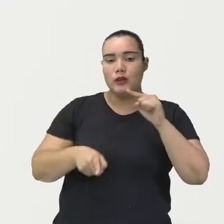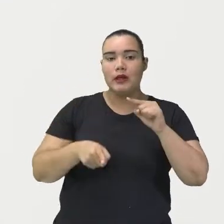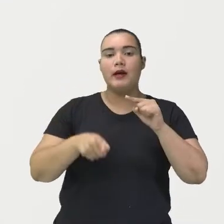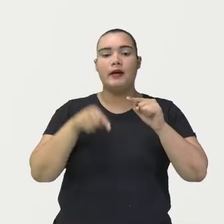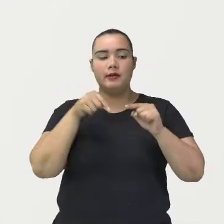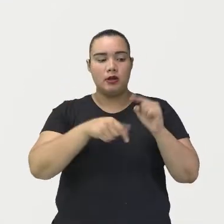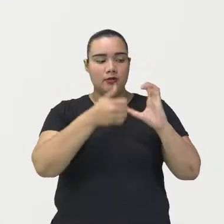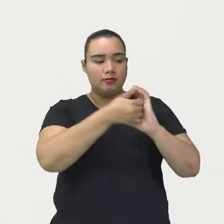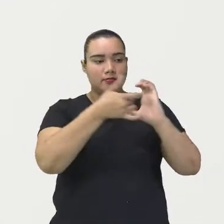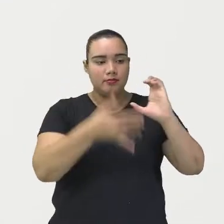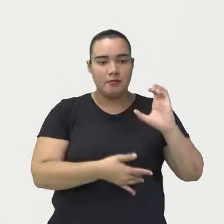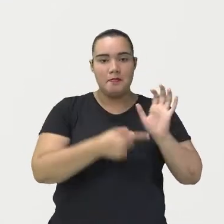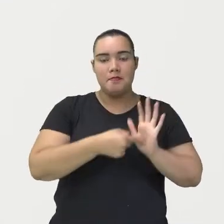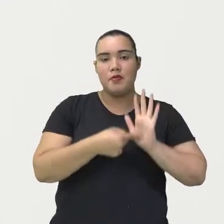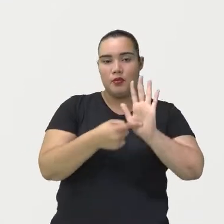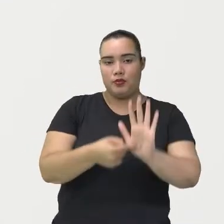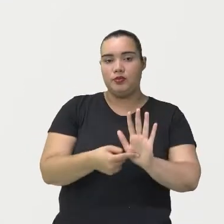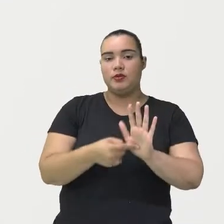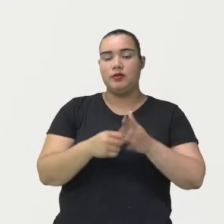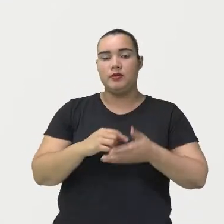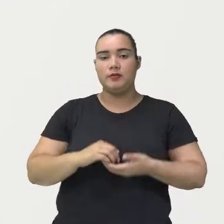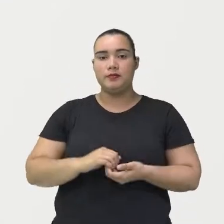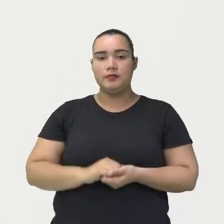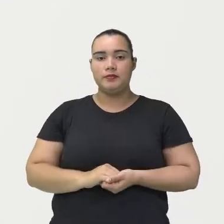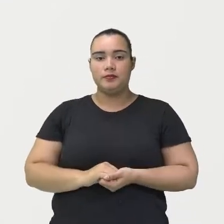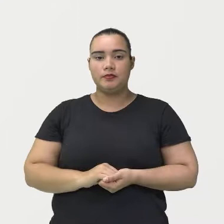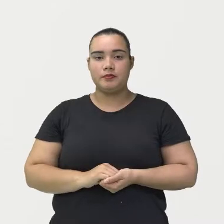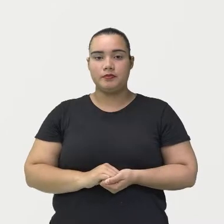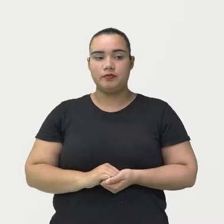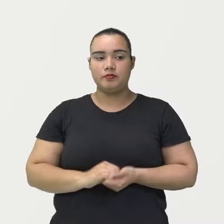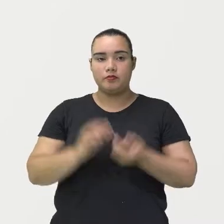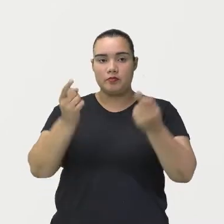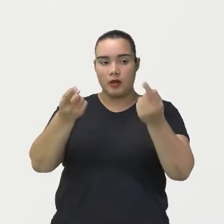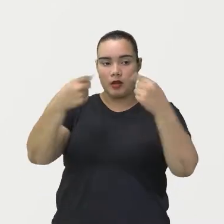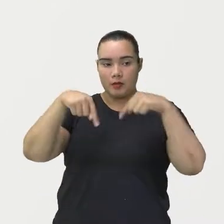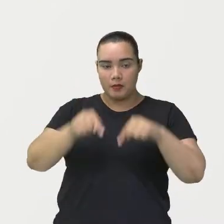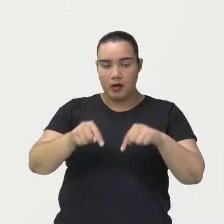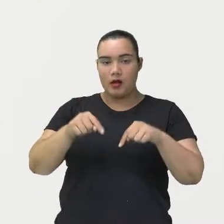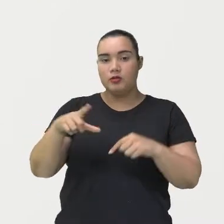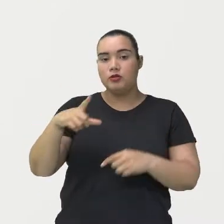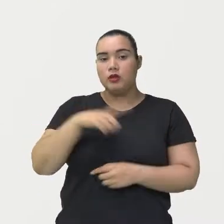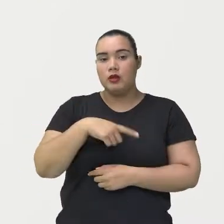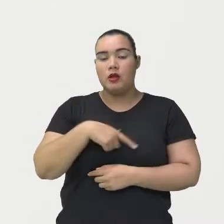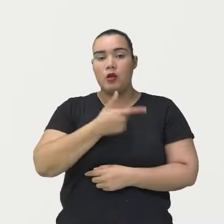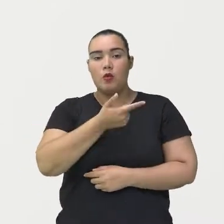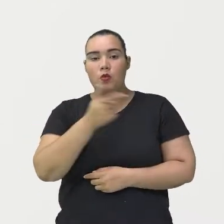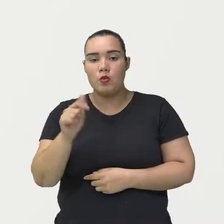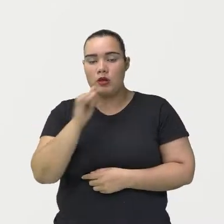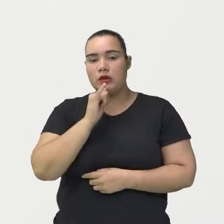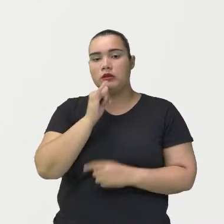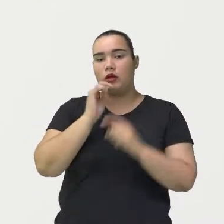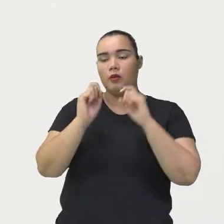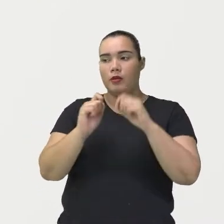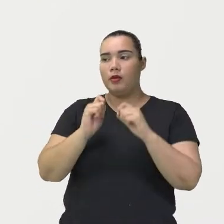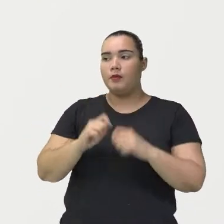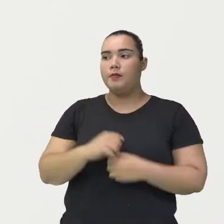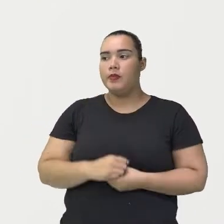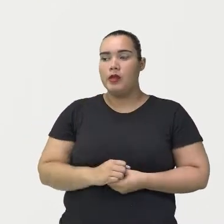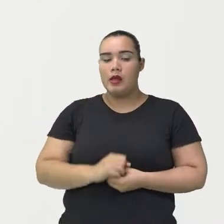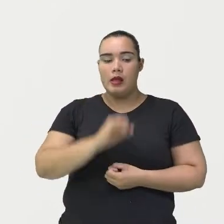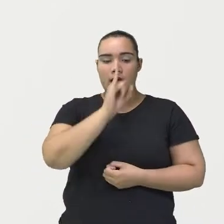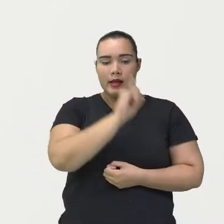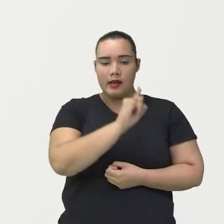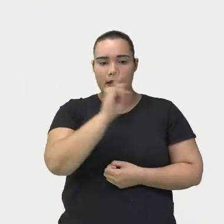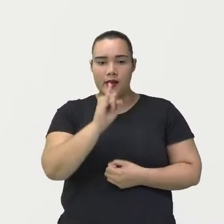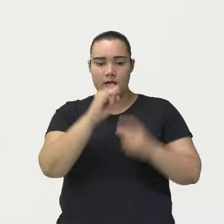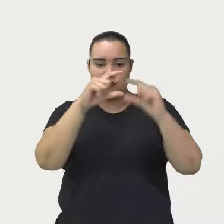a sua característica. Aqui embaixo tem outro exemplo. A gente tem izinho, izinho,